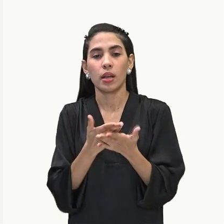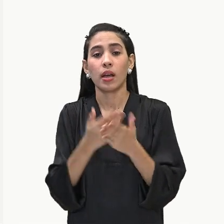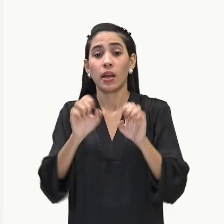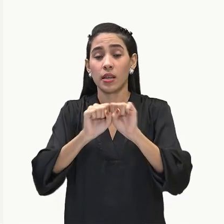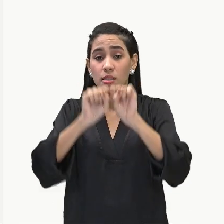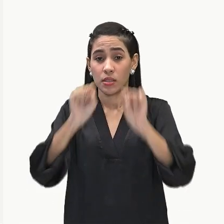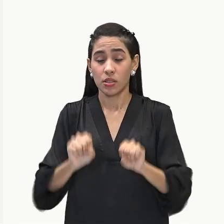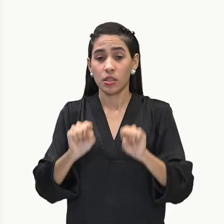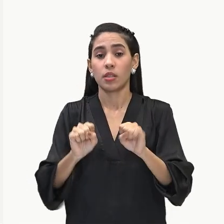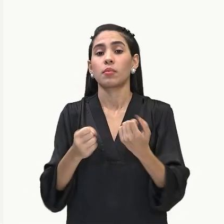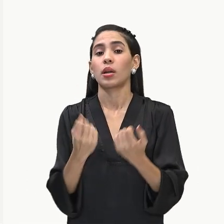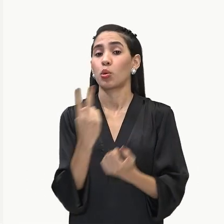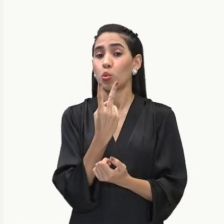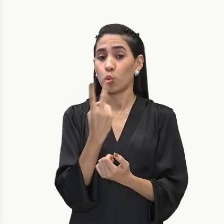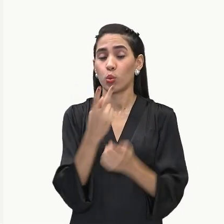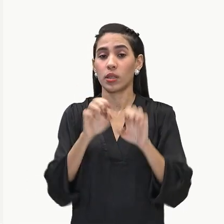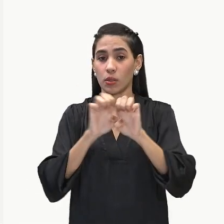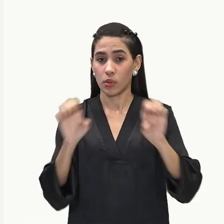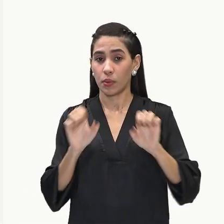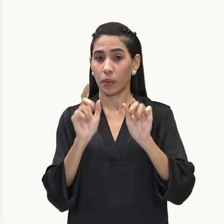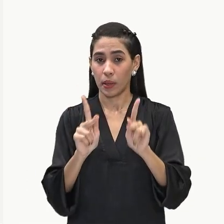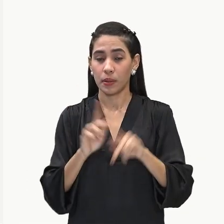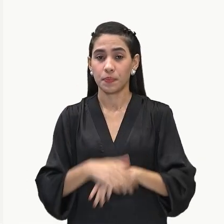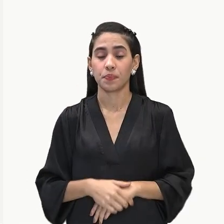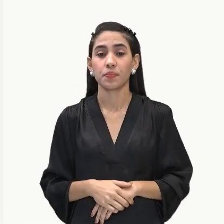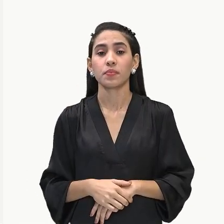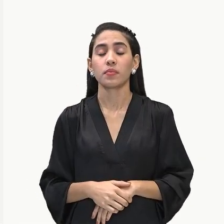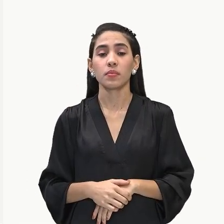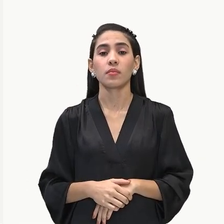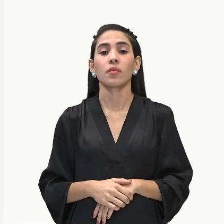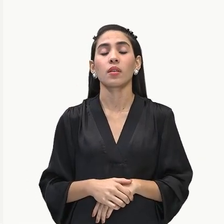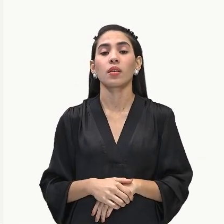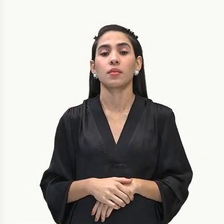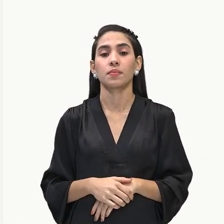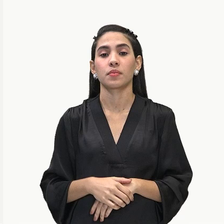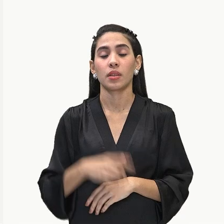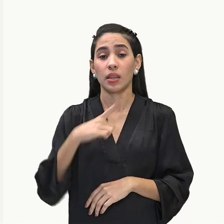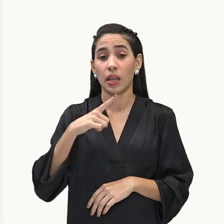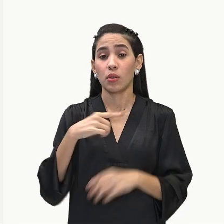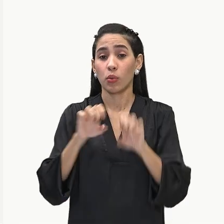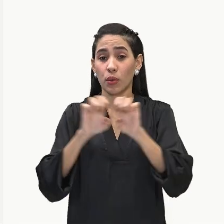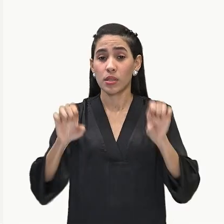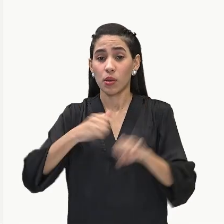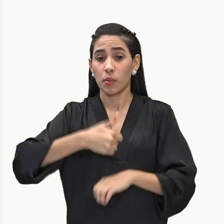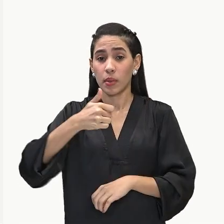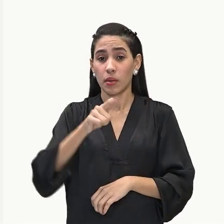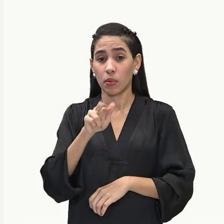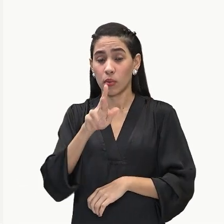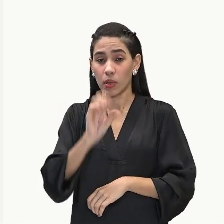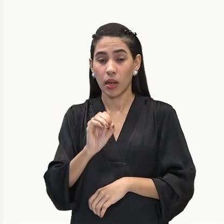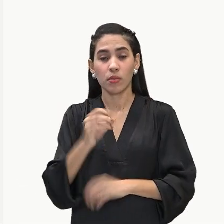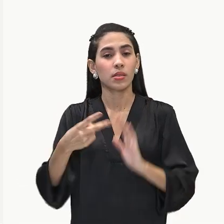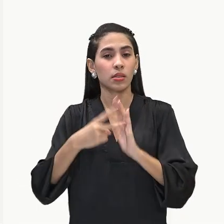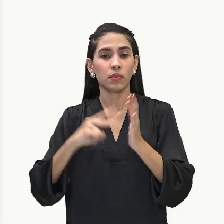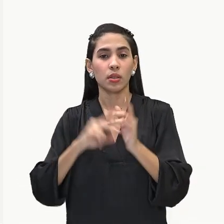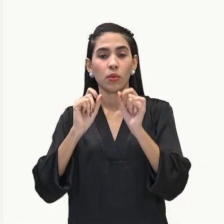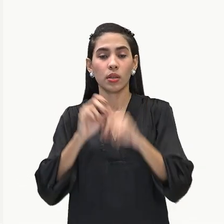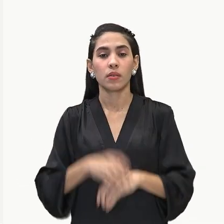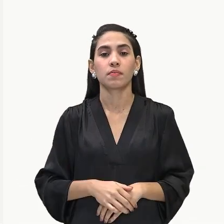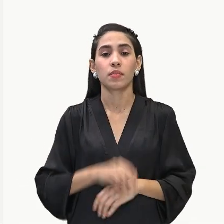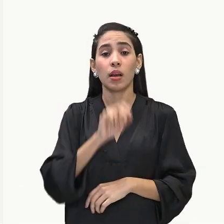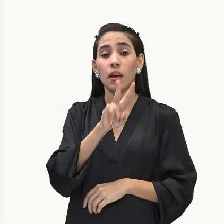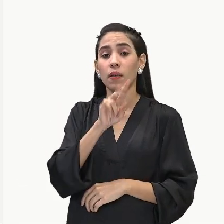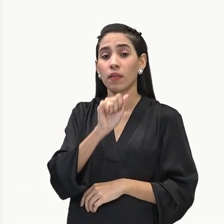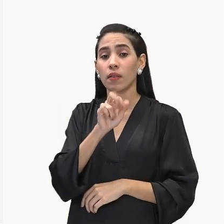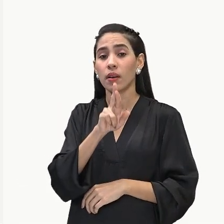de duas equações, tá? Onde cada equação é do primeiro grau, ou seja, a variável está elevada